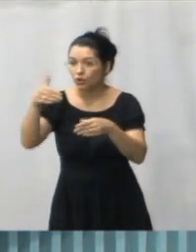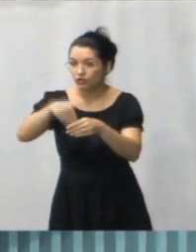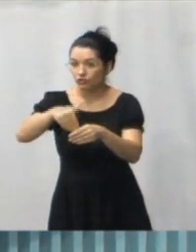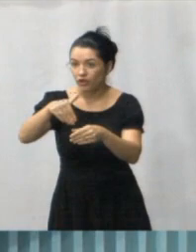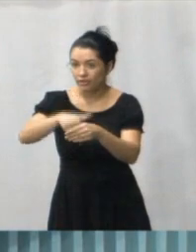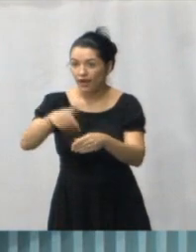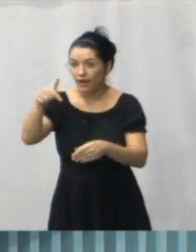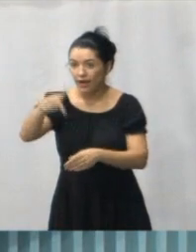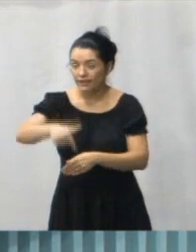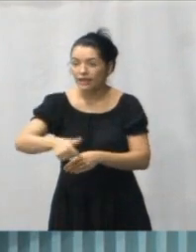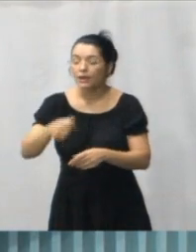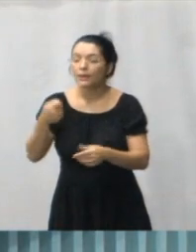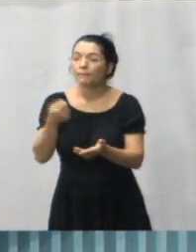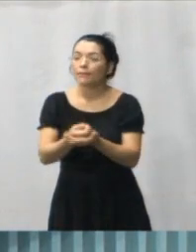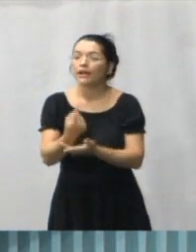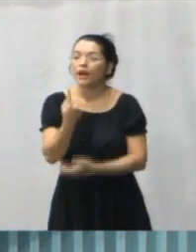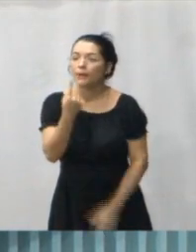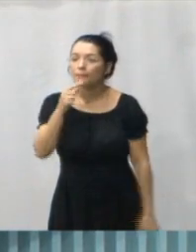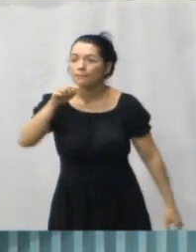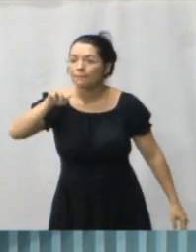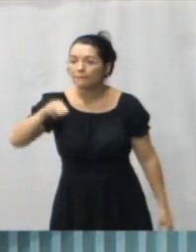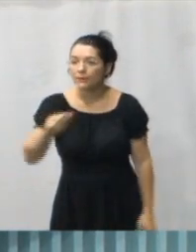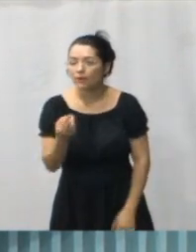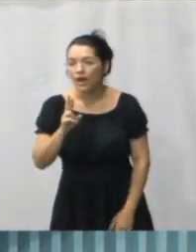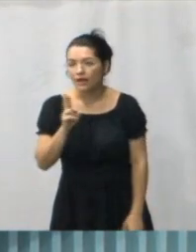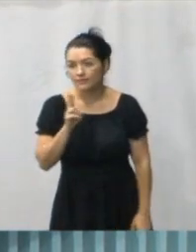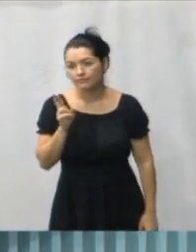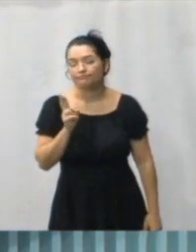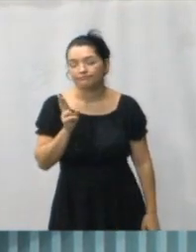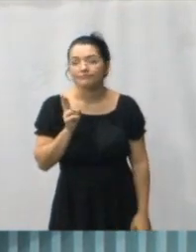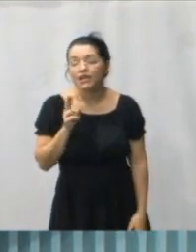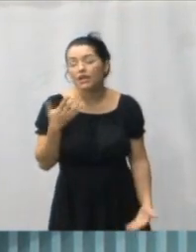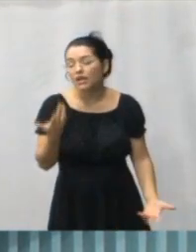R$ 1.000, que já solicitei ao prefeito,